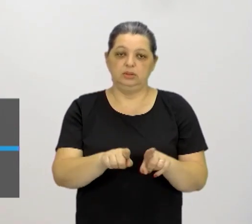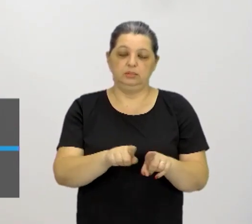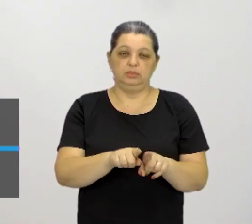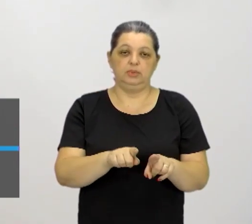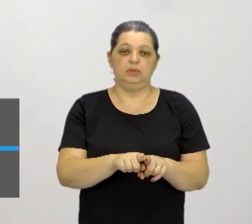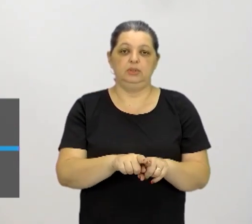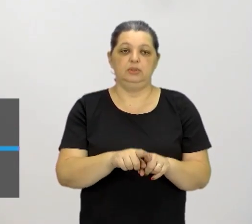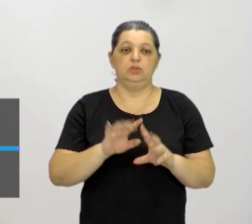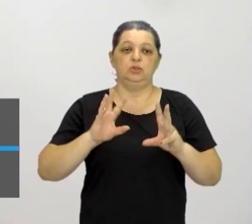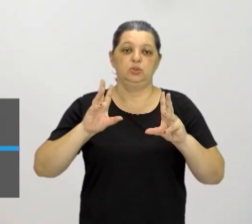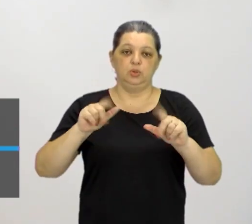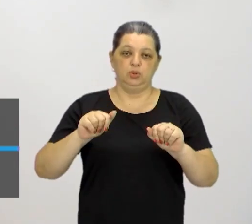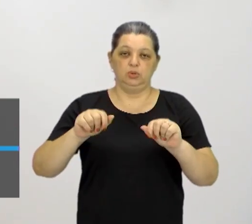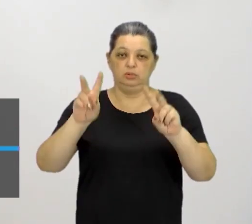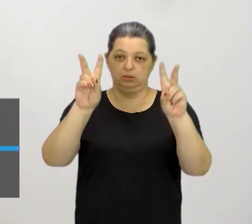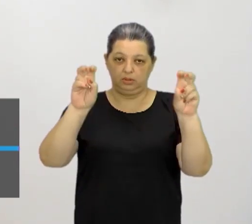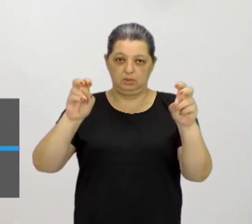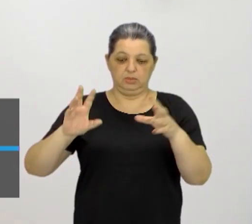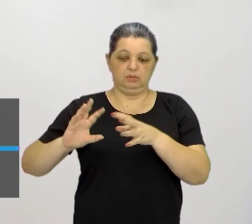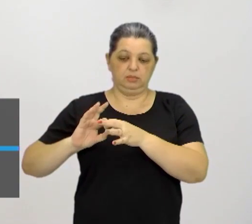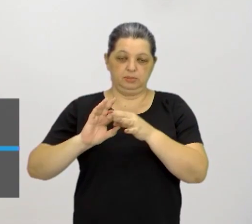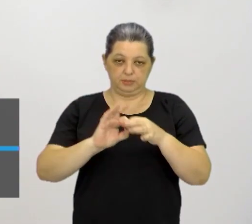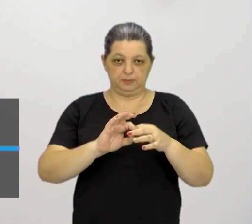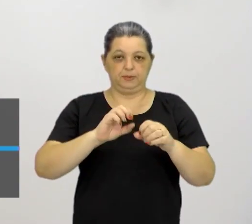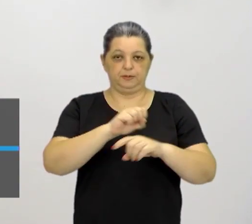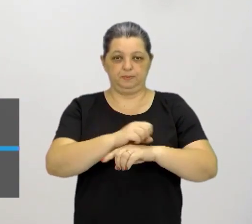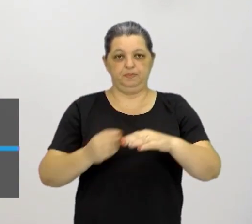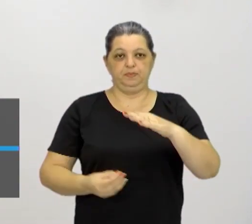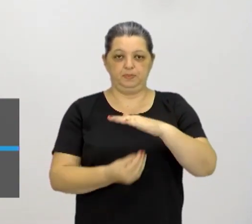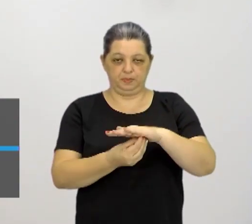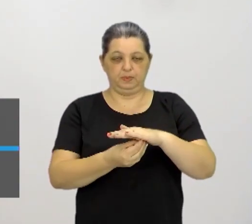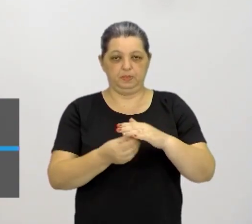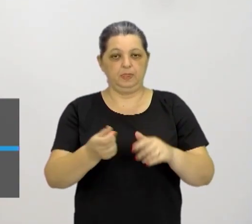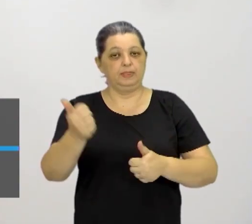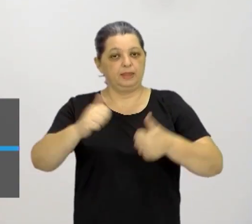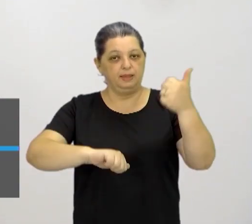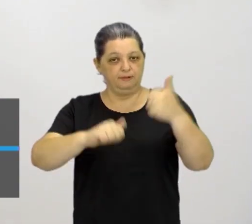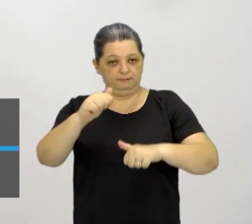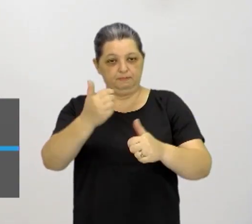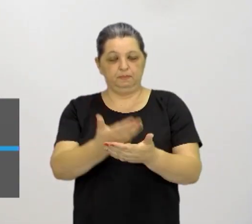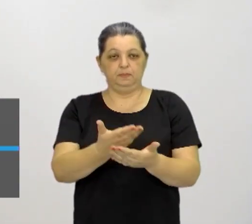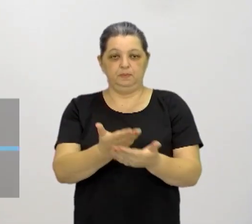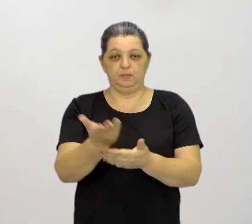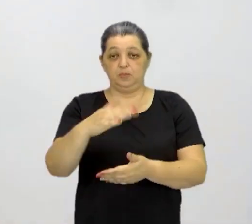tema está todo completo lá no repositório. Espero que vocês tenham gostado da aula. Avaliem a nossa aula. O que